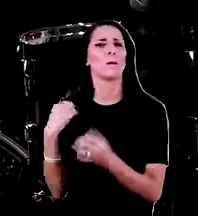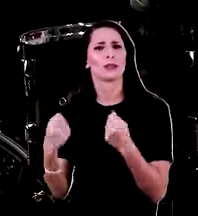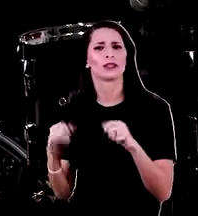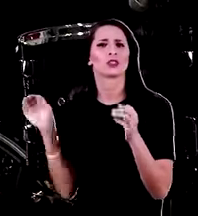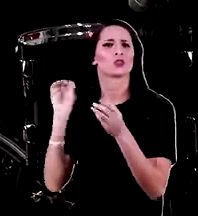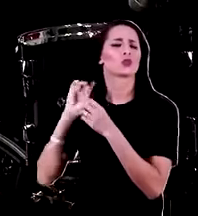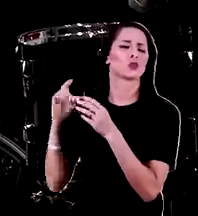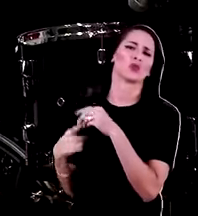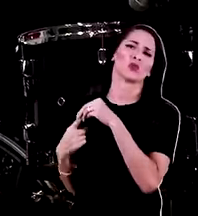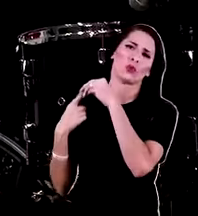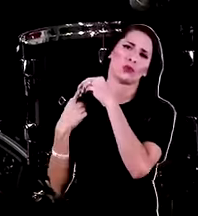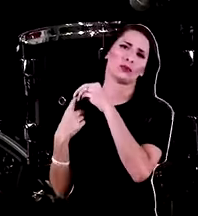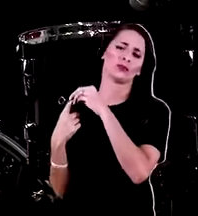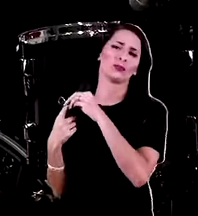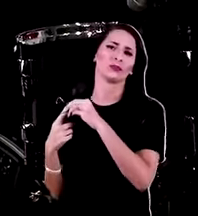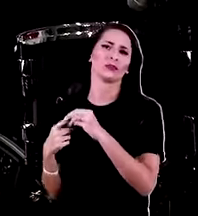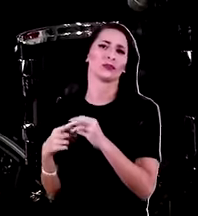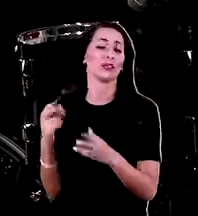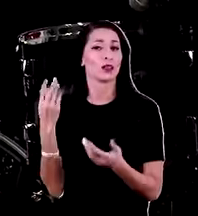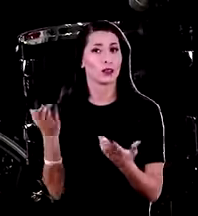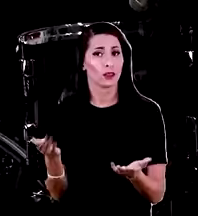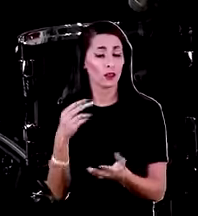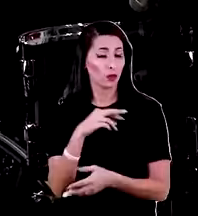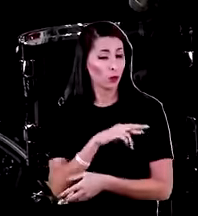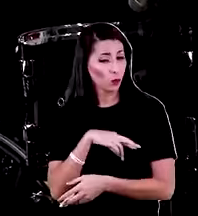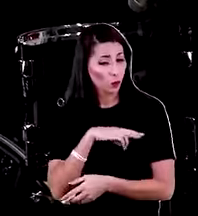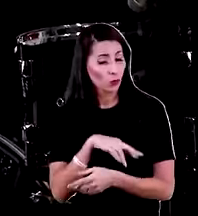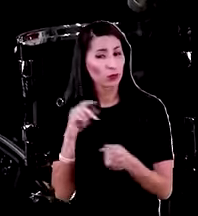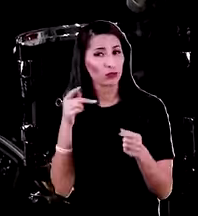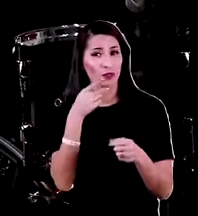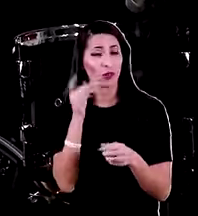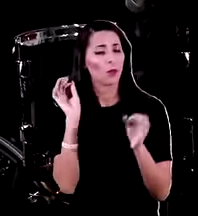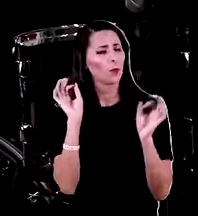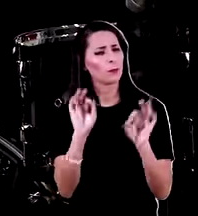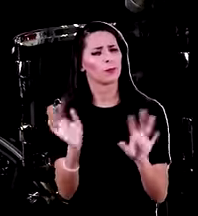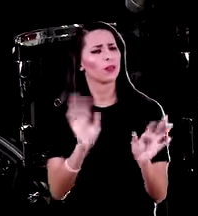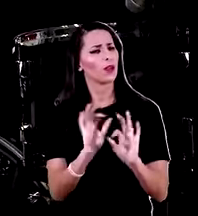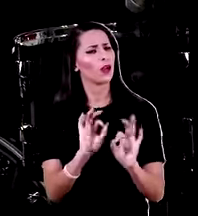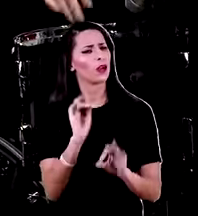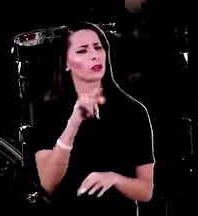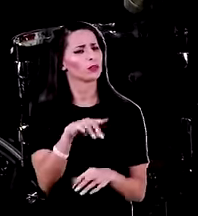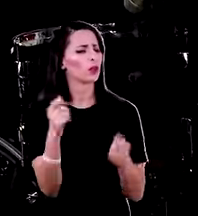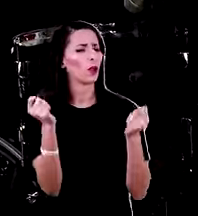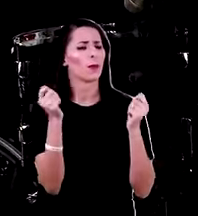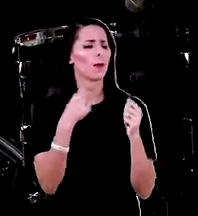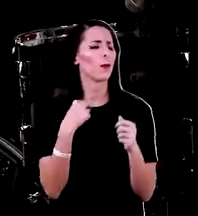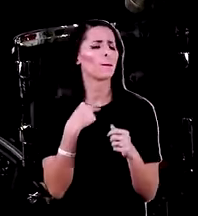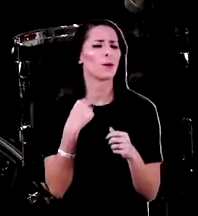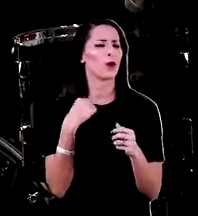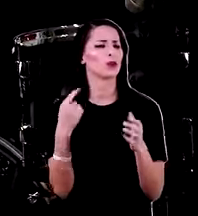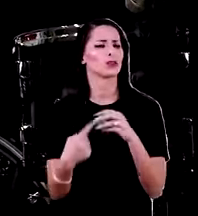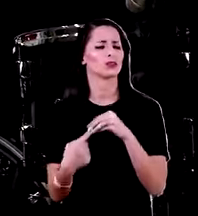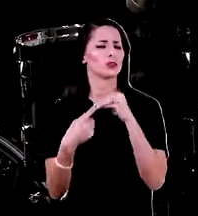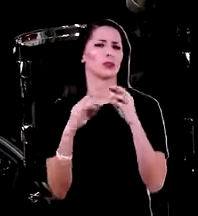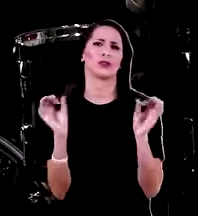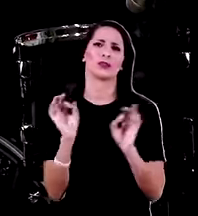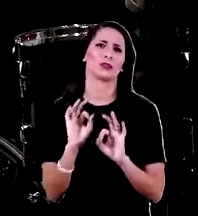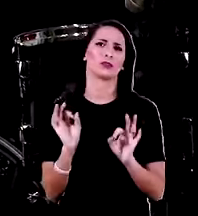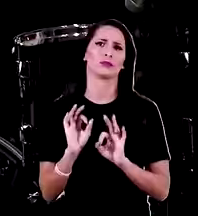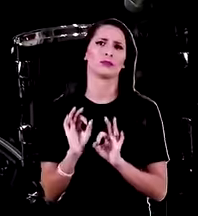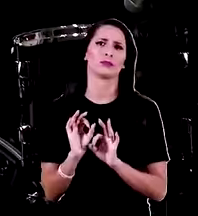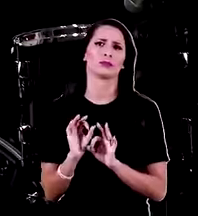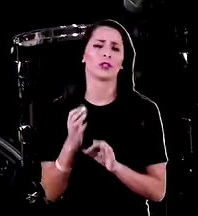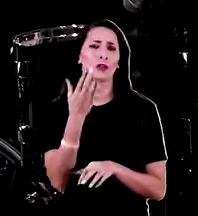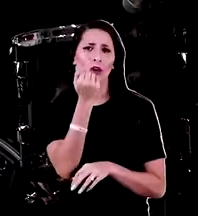do Senhor. Tudo que tu não pode agora ficar sozinha, tu esquecer que tu nem filho, nem marido, tu vai comer como, criatura?